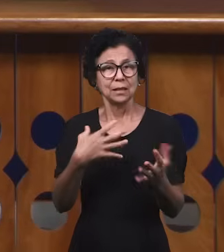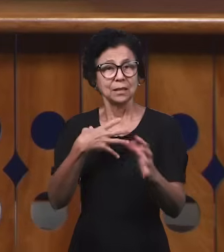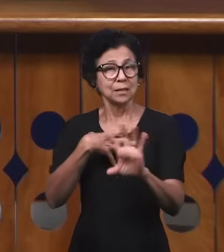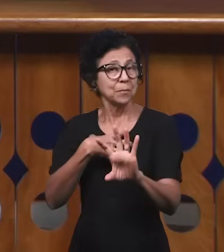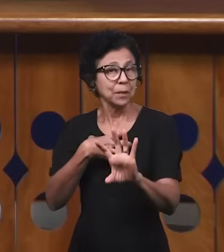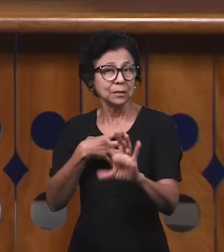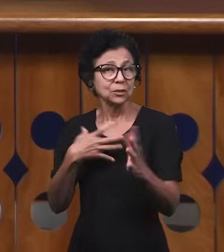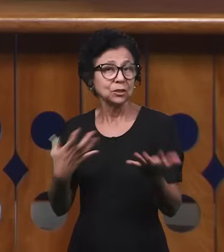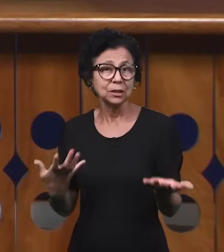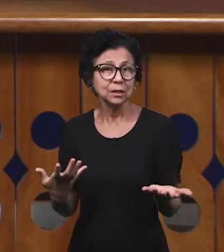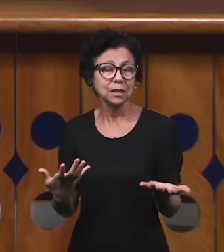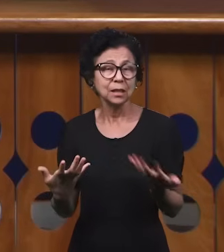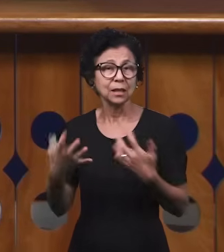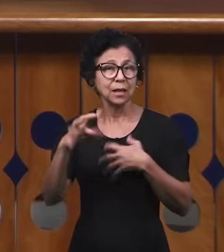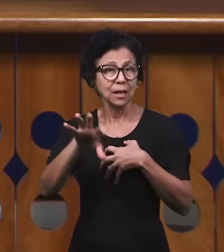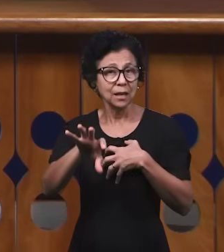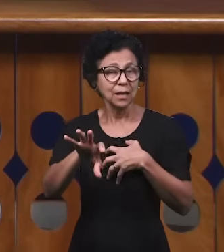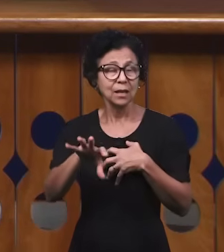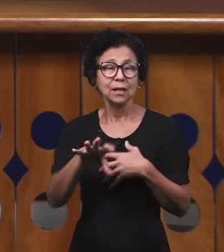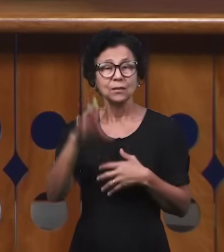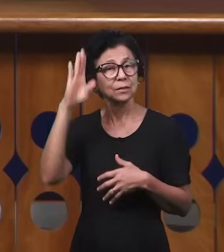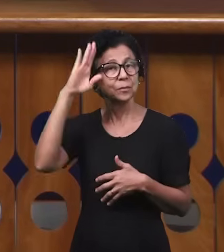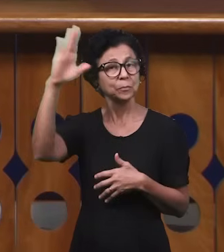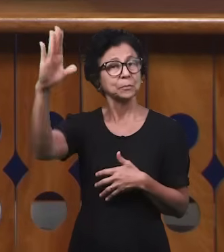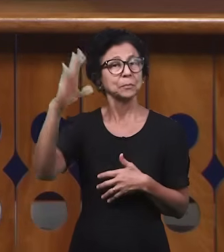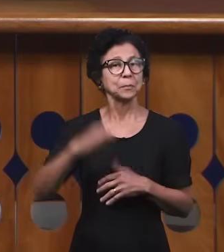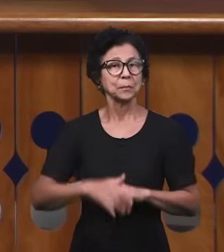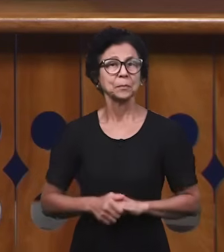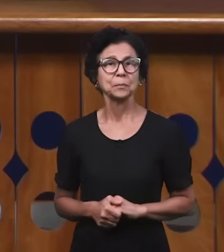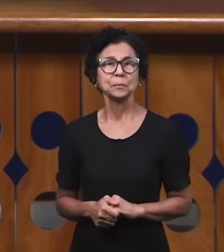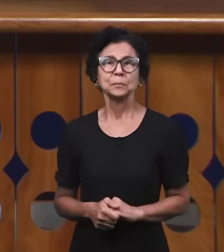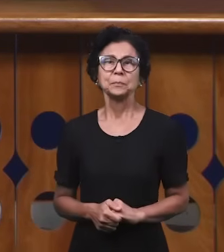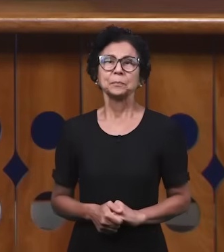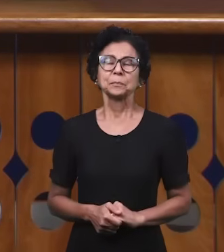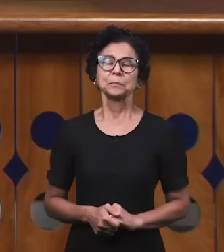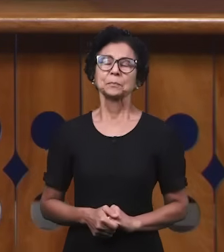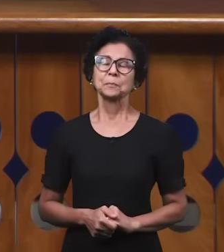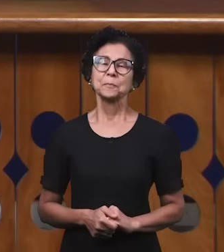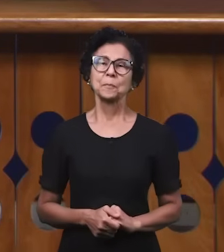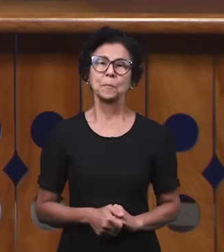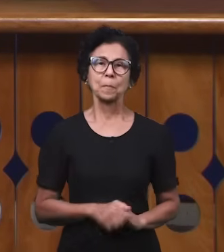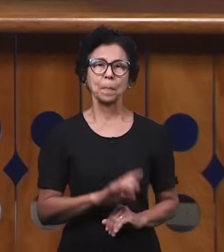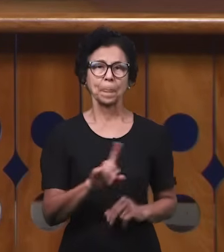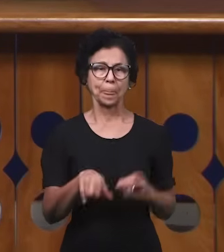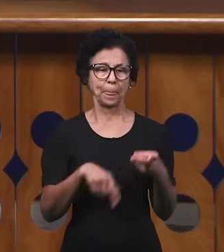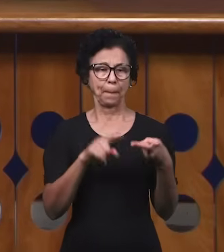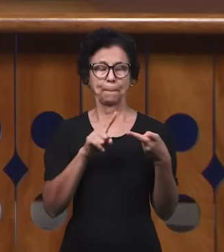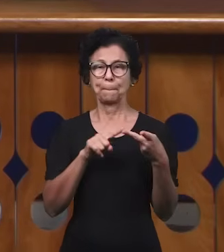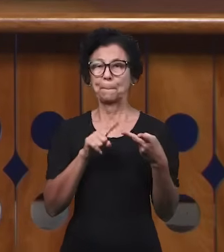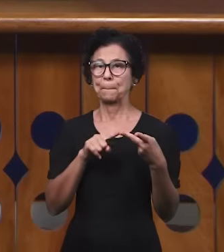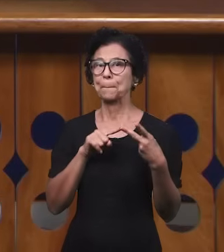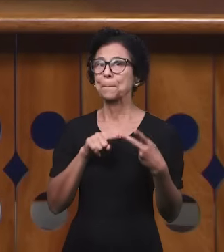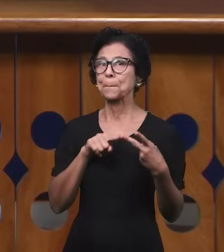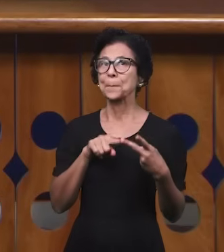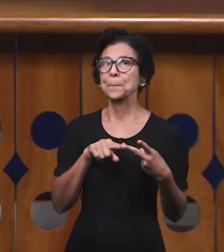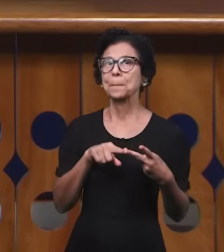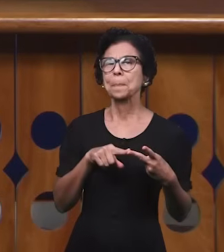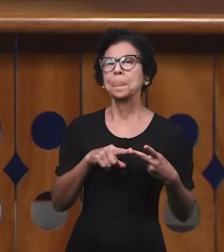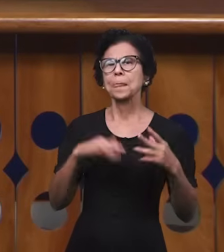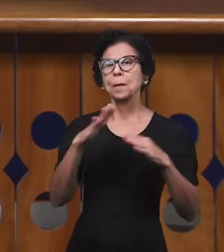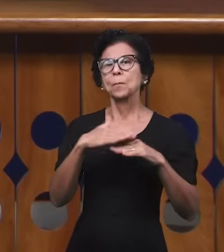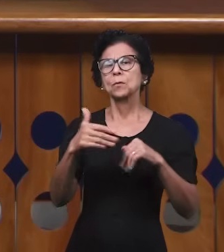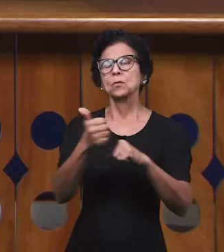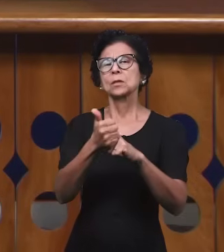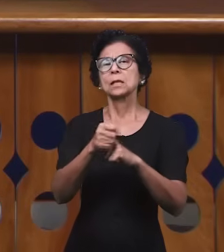é fundamental na vida profissional, não é verdade? E aí nós vamos para o segundo item, escolhas